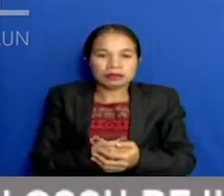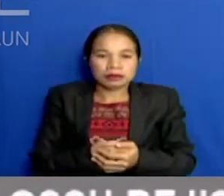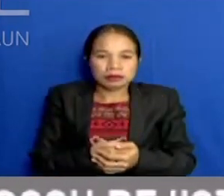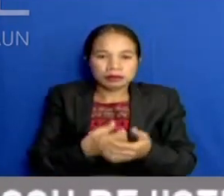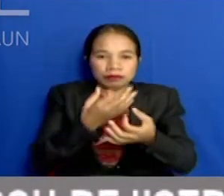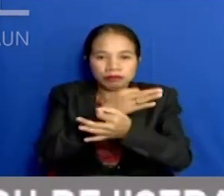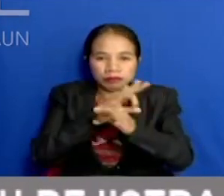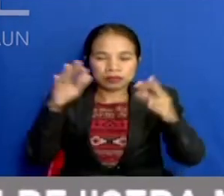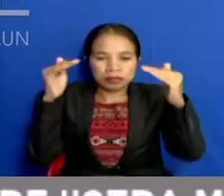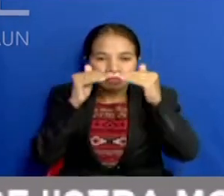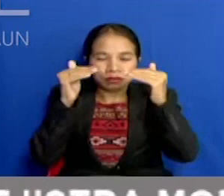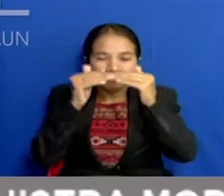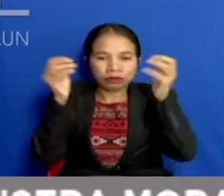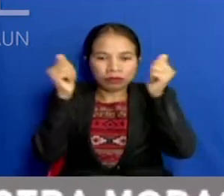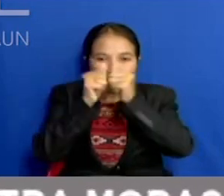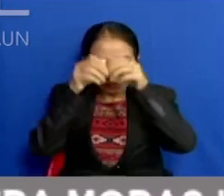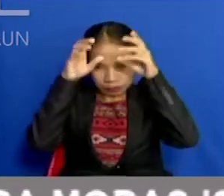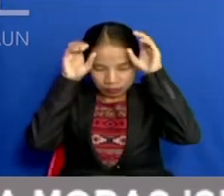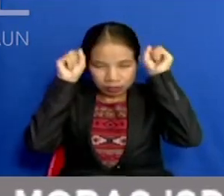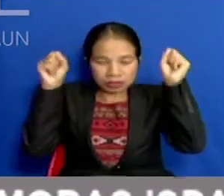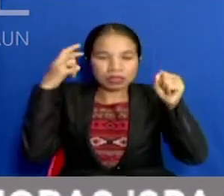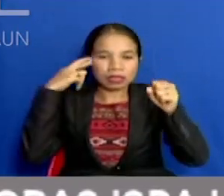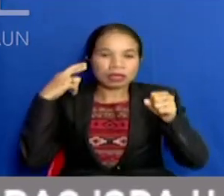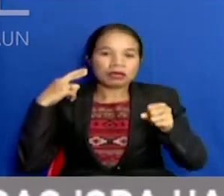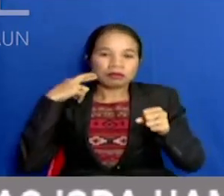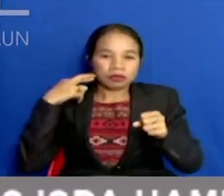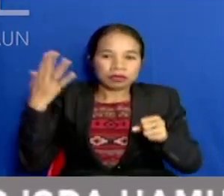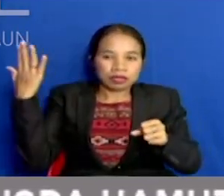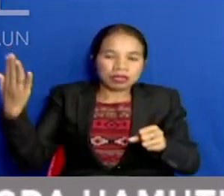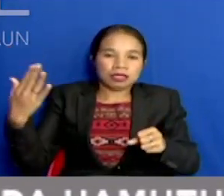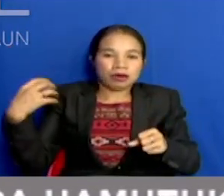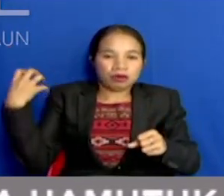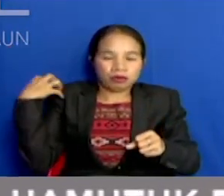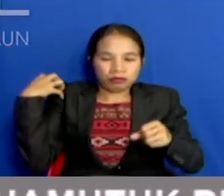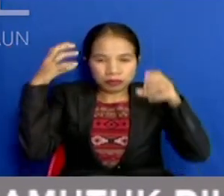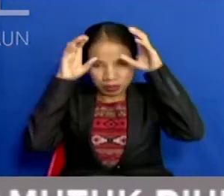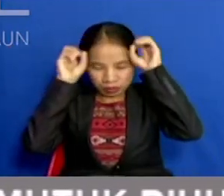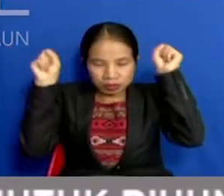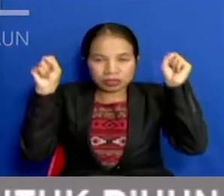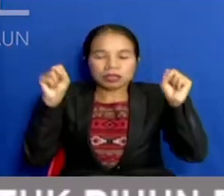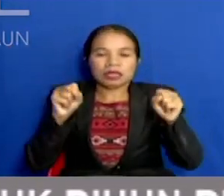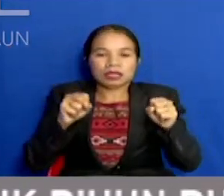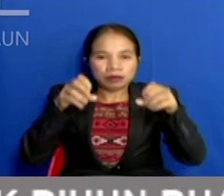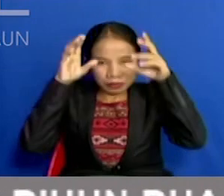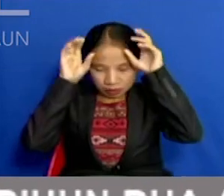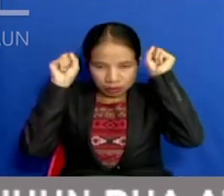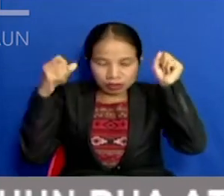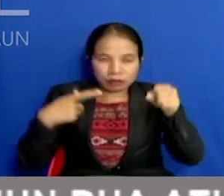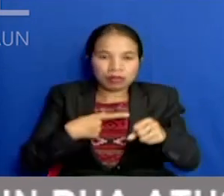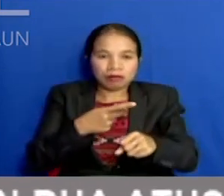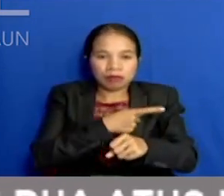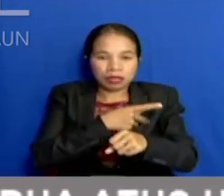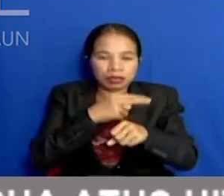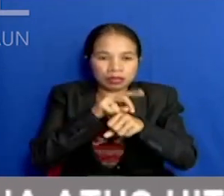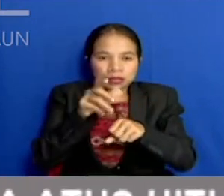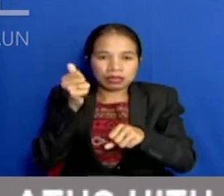remate encontro o Presidente da República, José Ramos Horta, e o Palácio Presidencial Bairro Pité, Presidente do Parlamento Nacional,